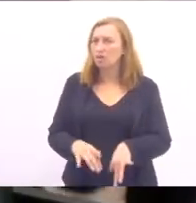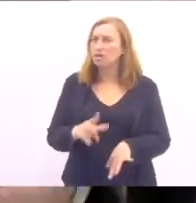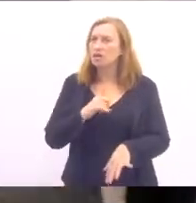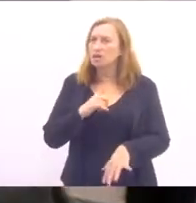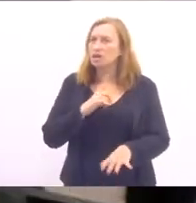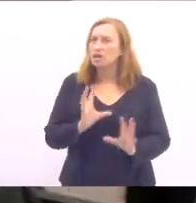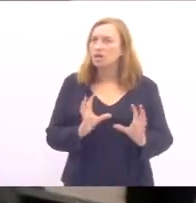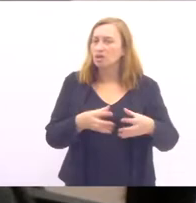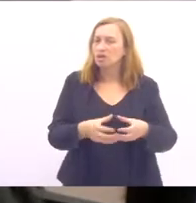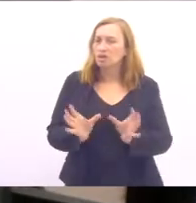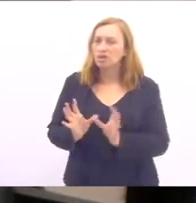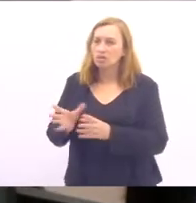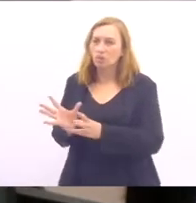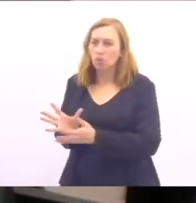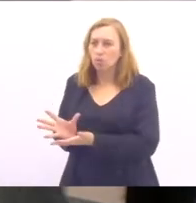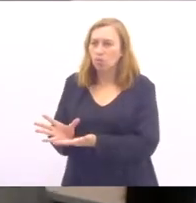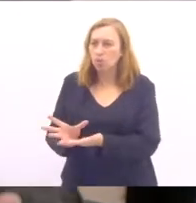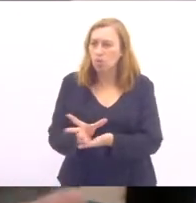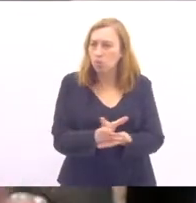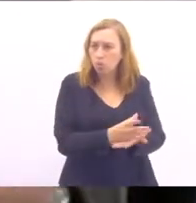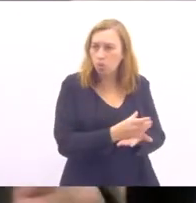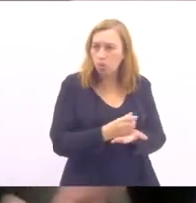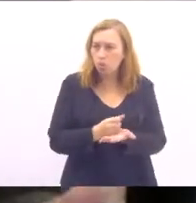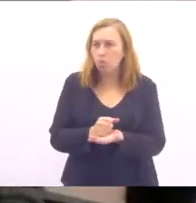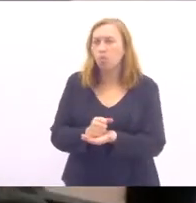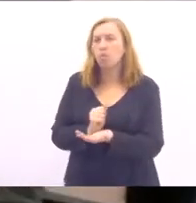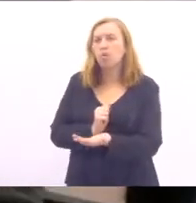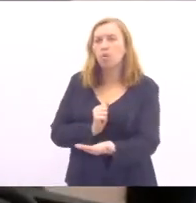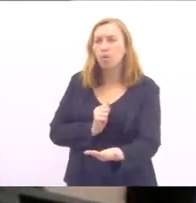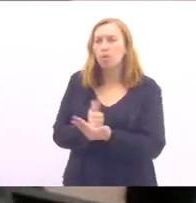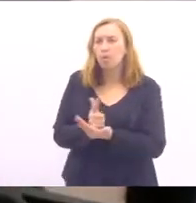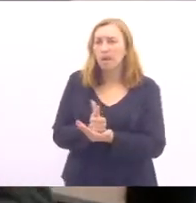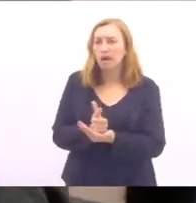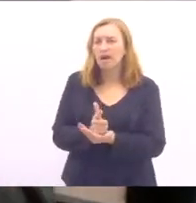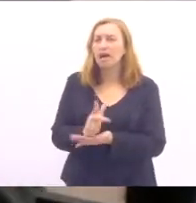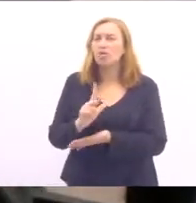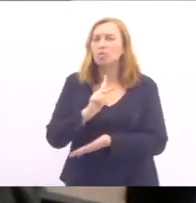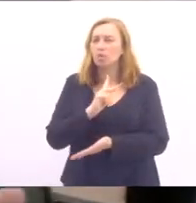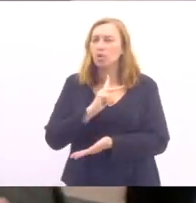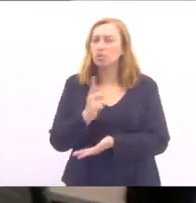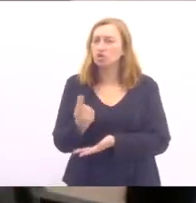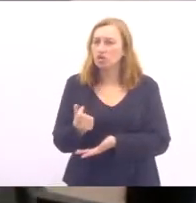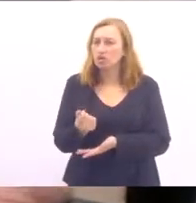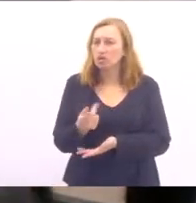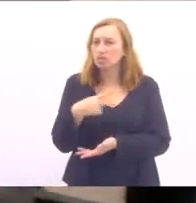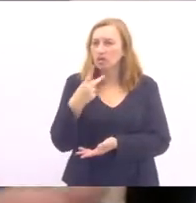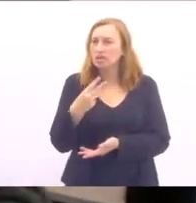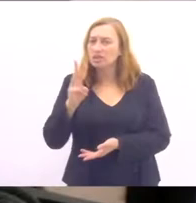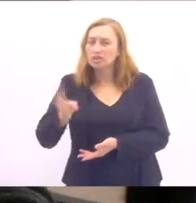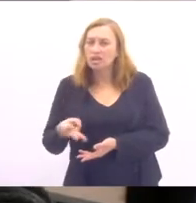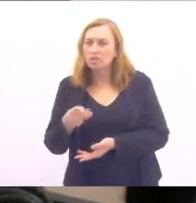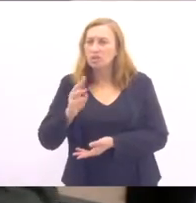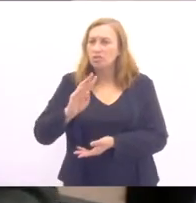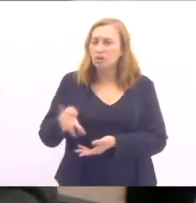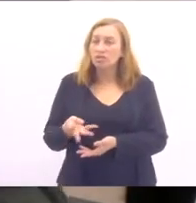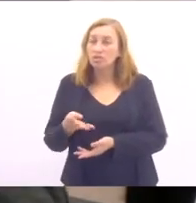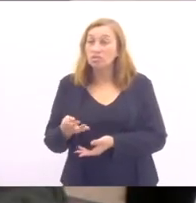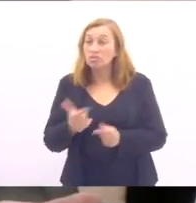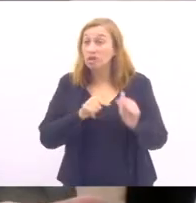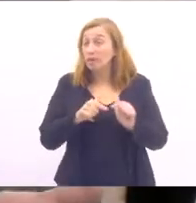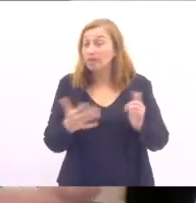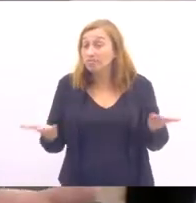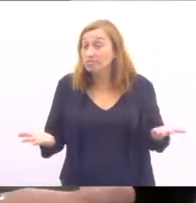as cooperativas capitalizadas para que elas pudessem pagar, aí sim, com recursos próprios, e nós estamos falando em 3 mil, 4 mil empregos.